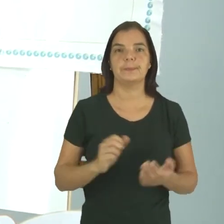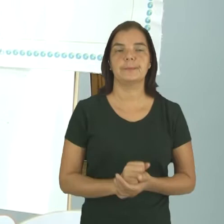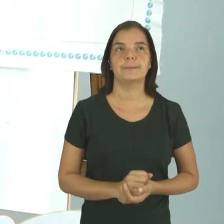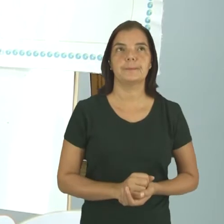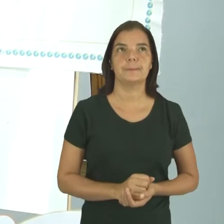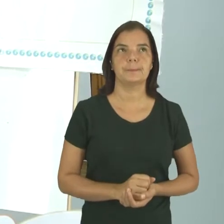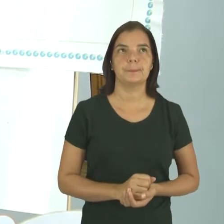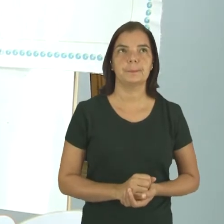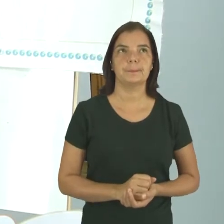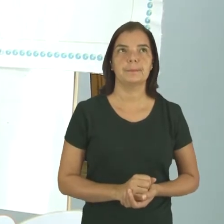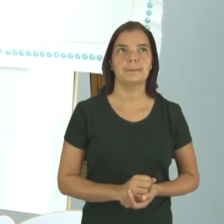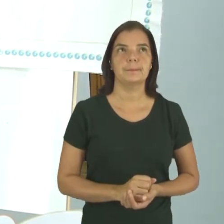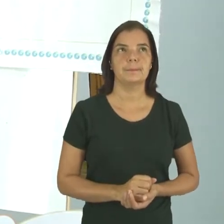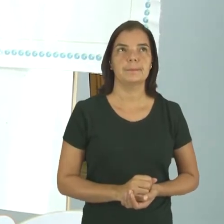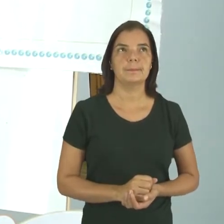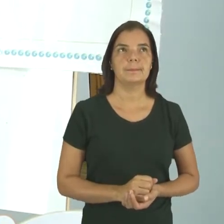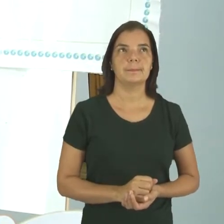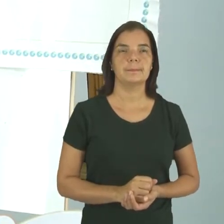bem.